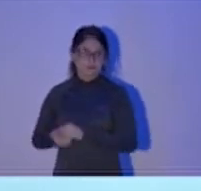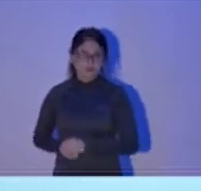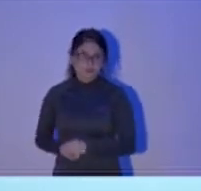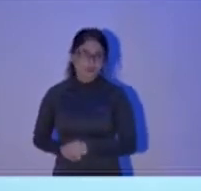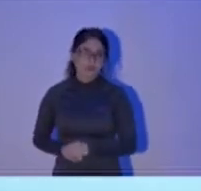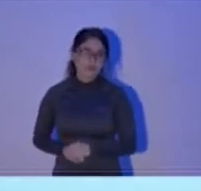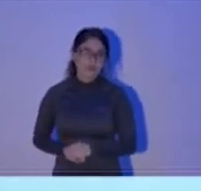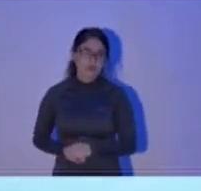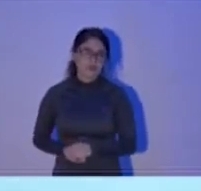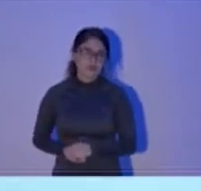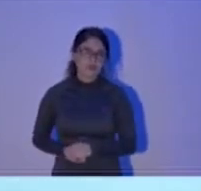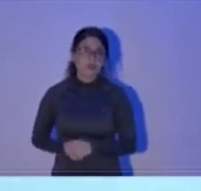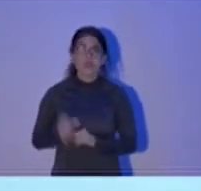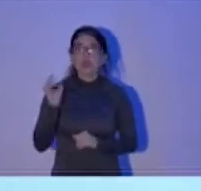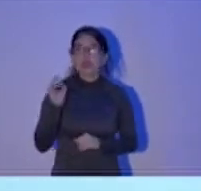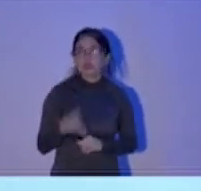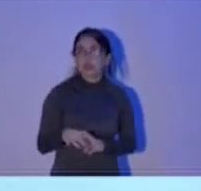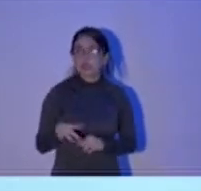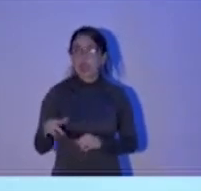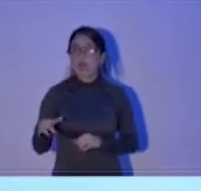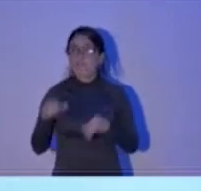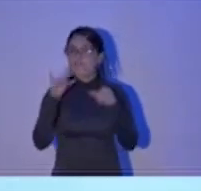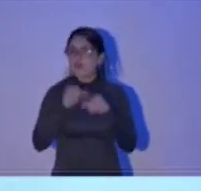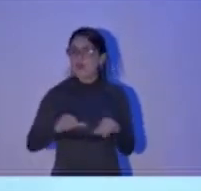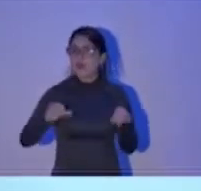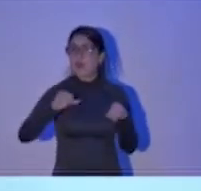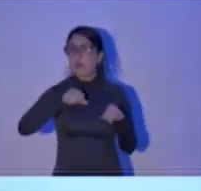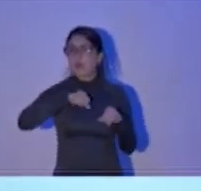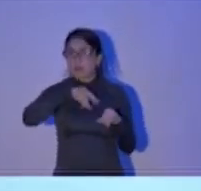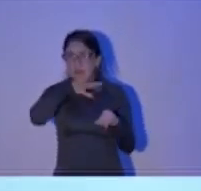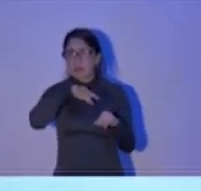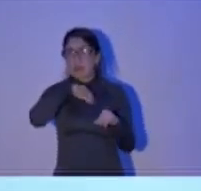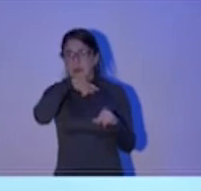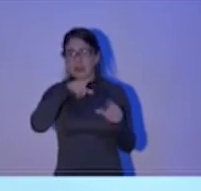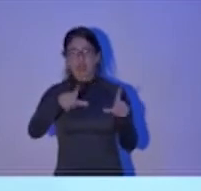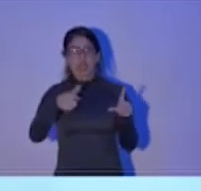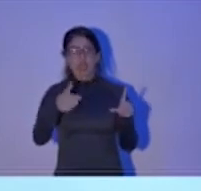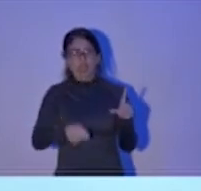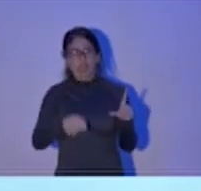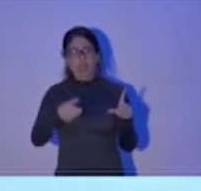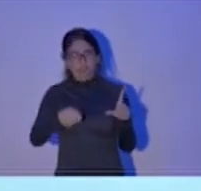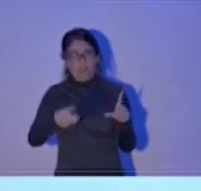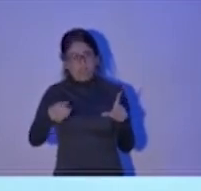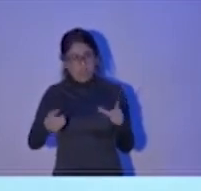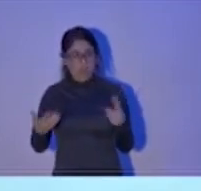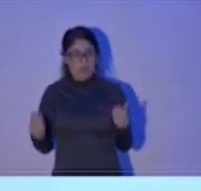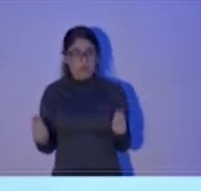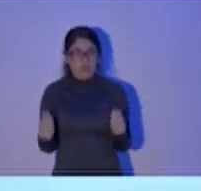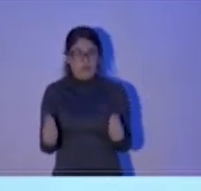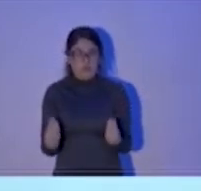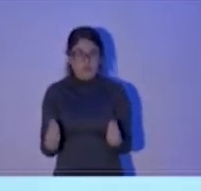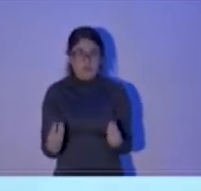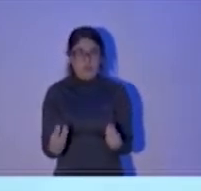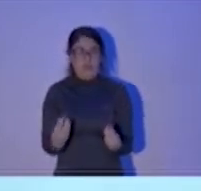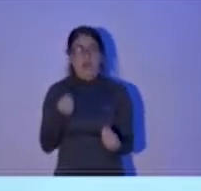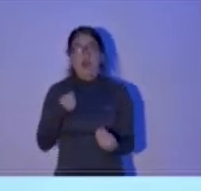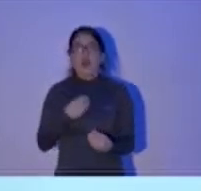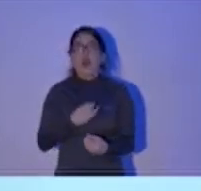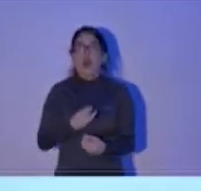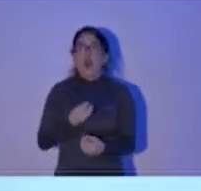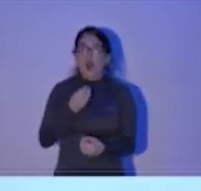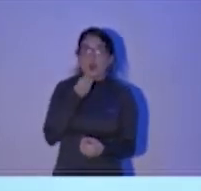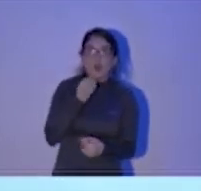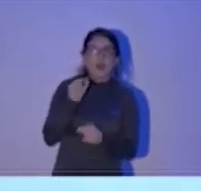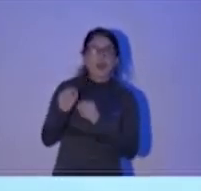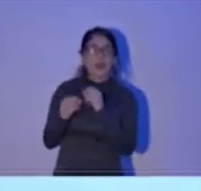Não é só veiculando notícias ruins. Eu usei até um exemplo, uma oportunidade, dizendo que as novelas, quaisquer